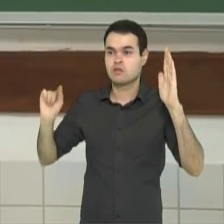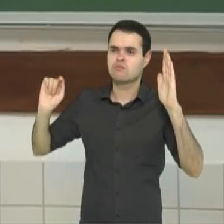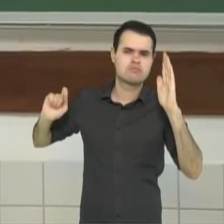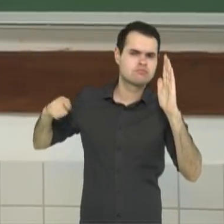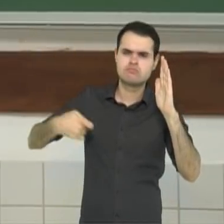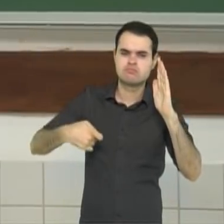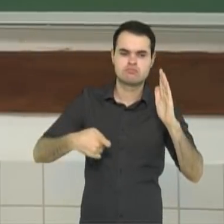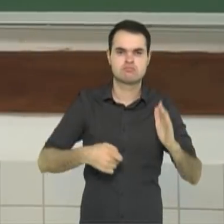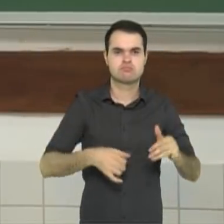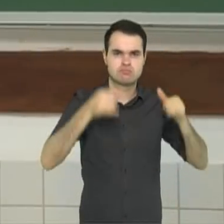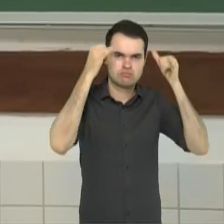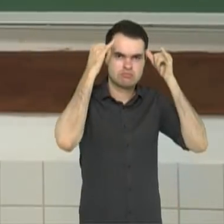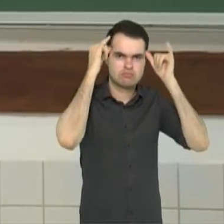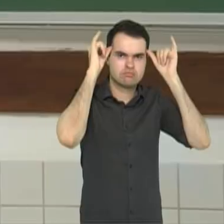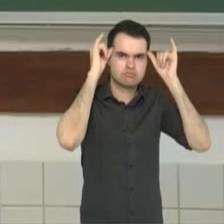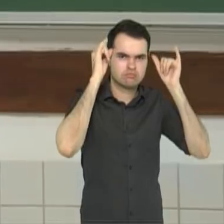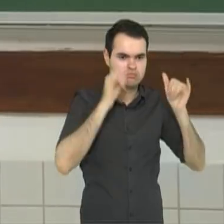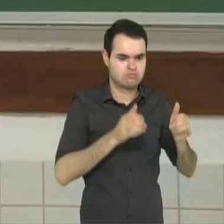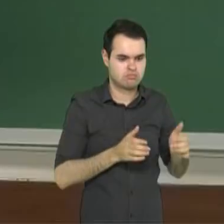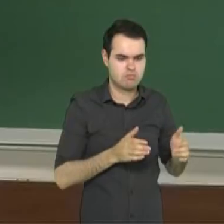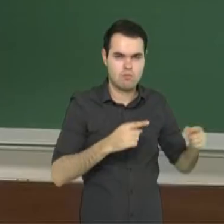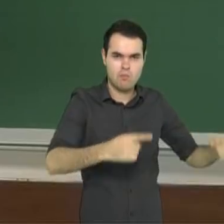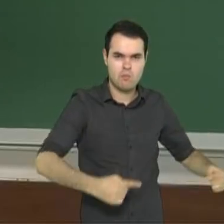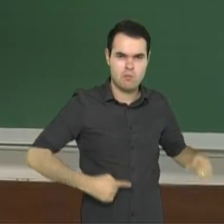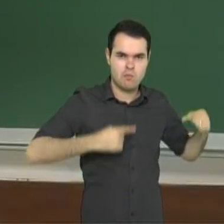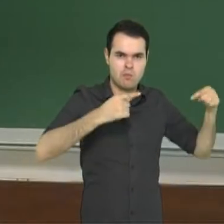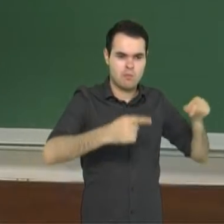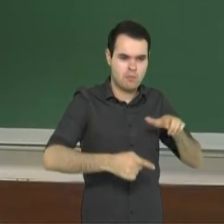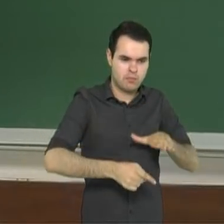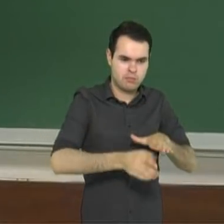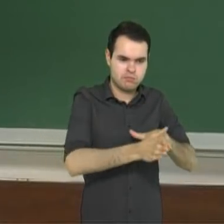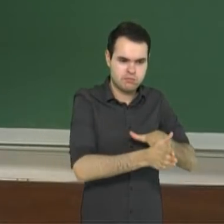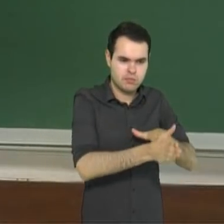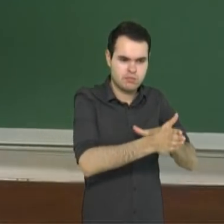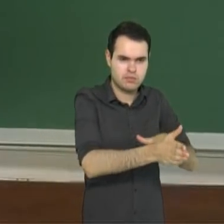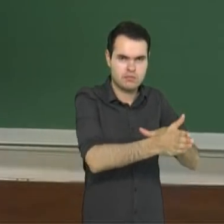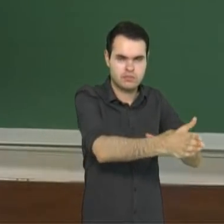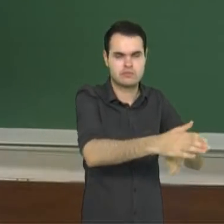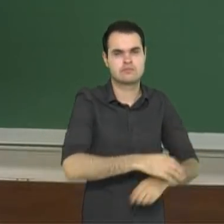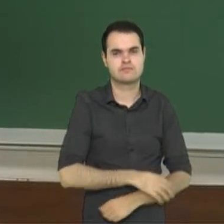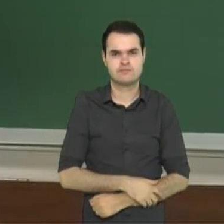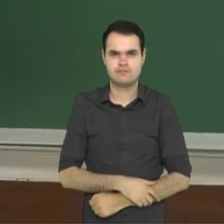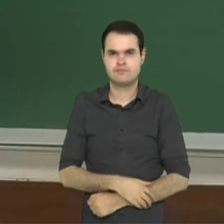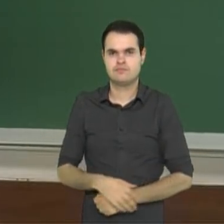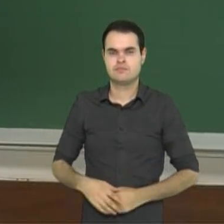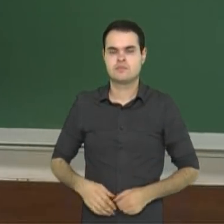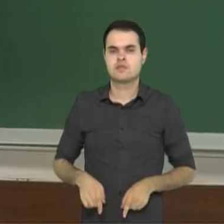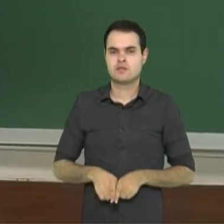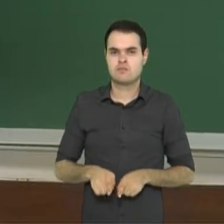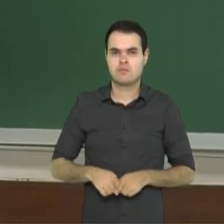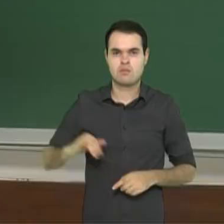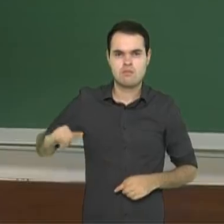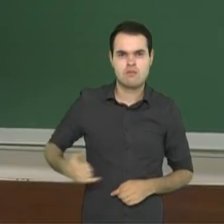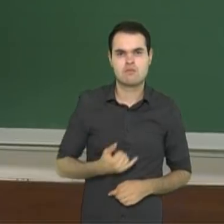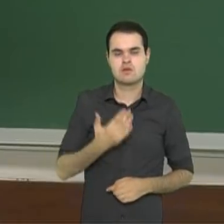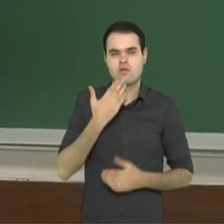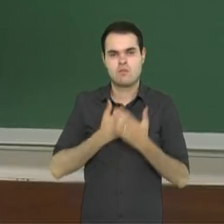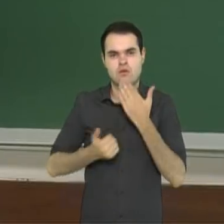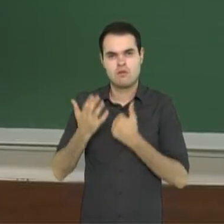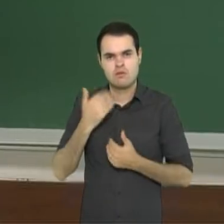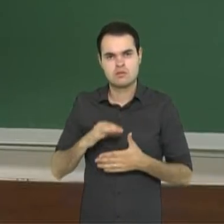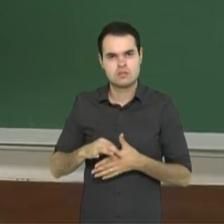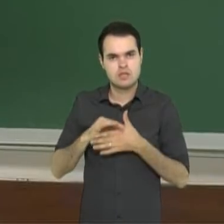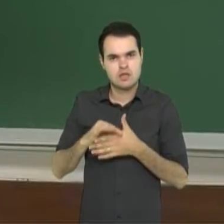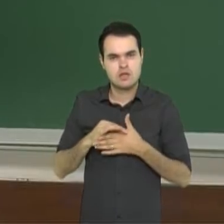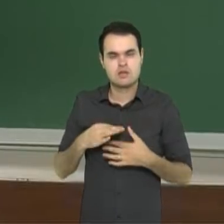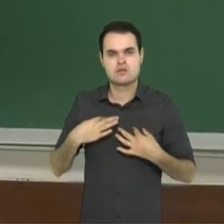caminhão? O carro de boi. E precisava do boi, é óbvio, né? Uso na alimentação, na vestimenta, a